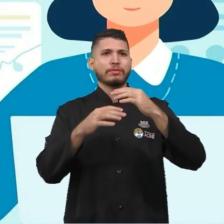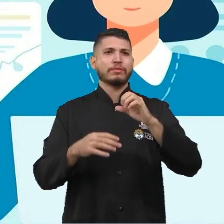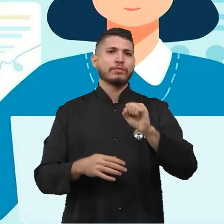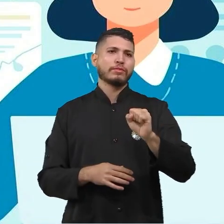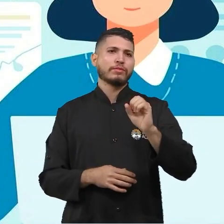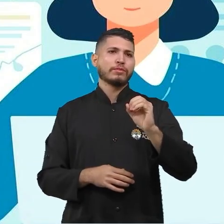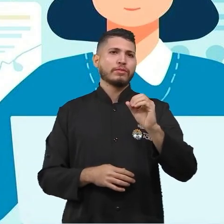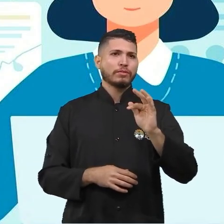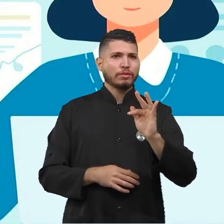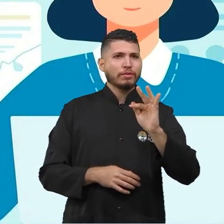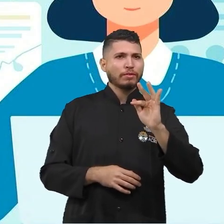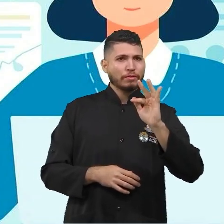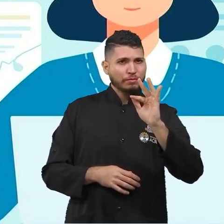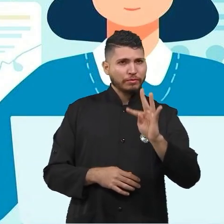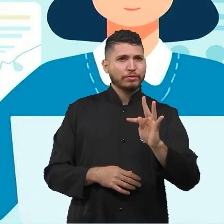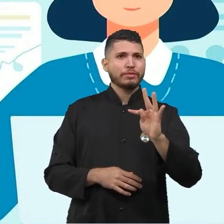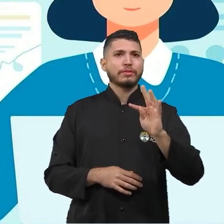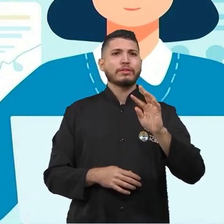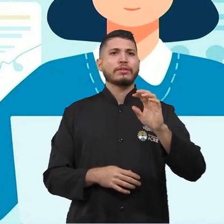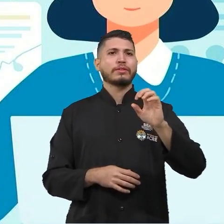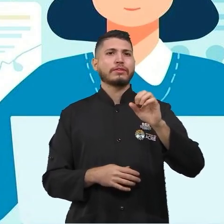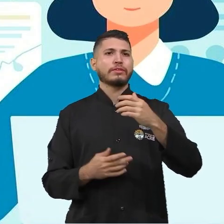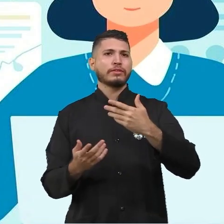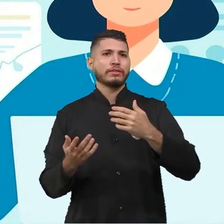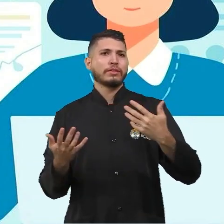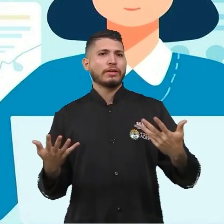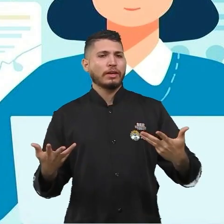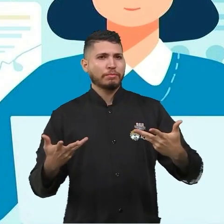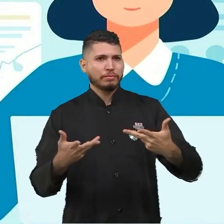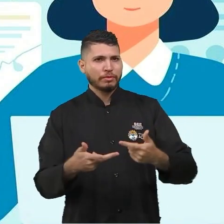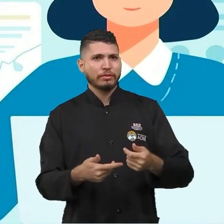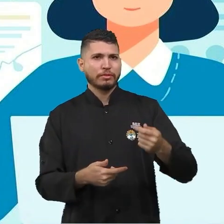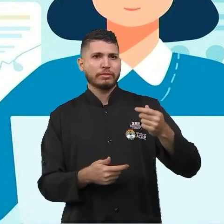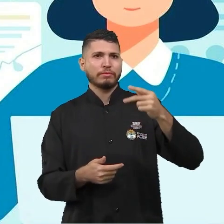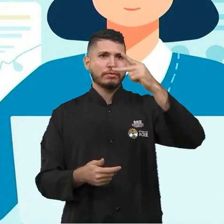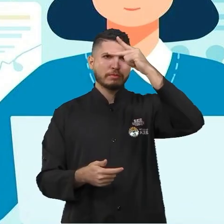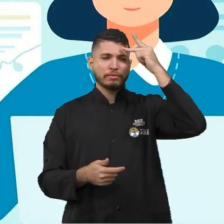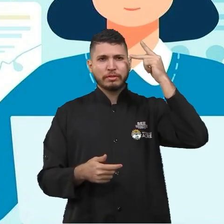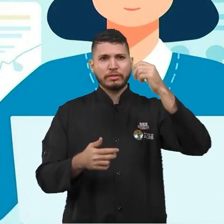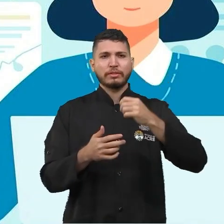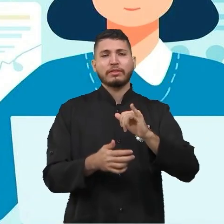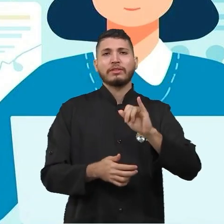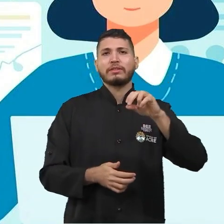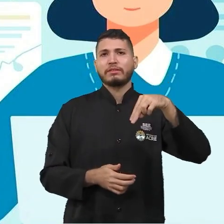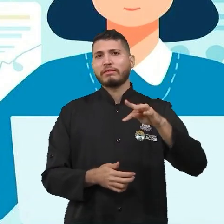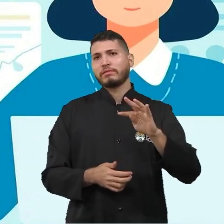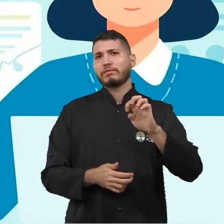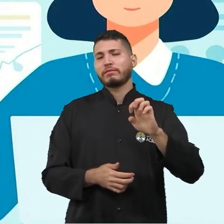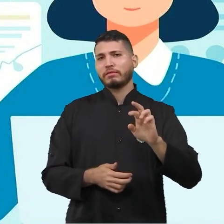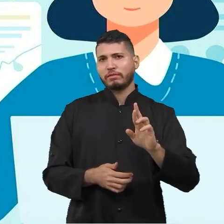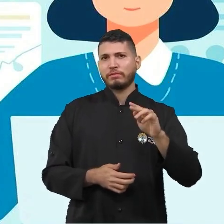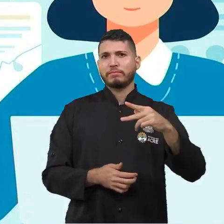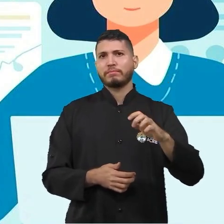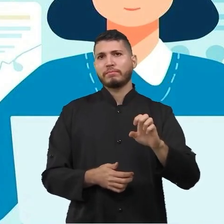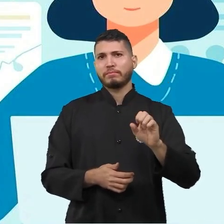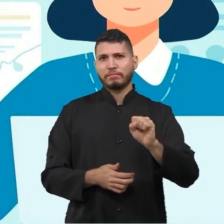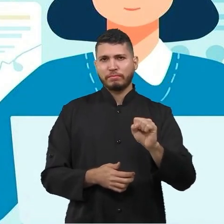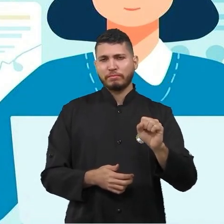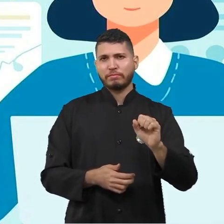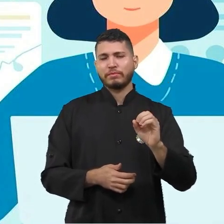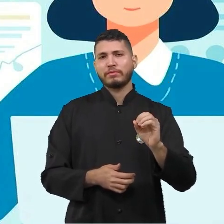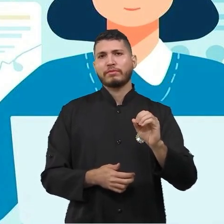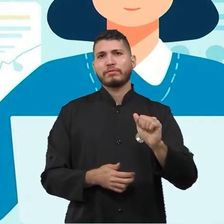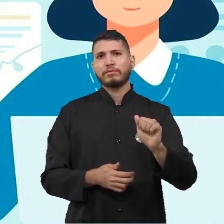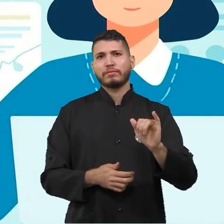skills, ou seja, o que isso quer dizer? Habilidades pessoais e interpessoais como